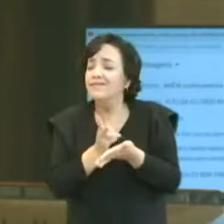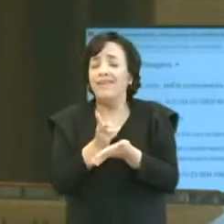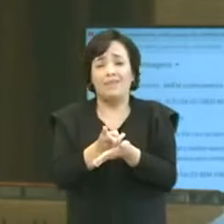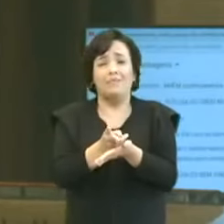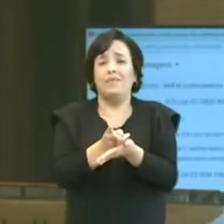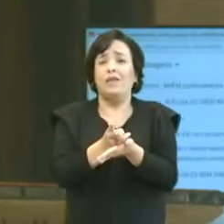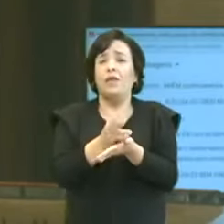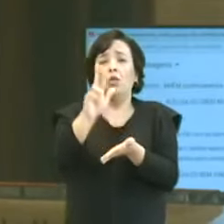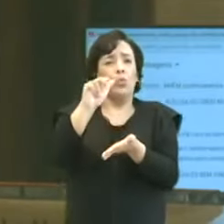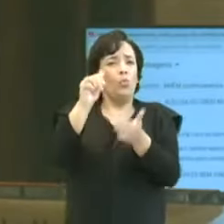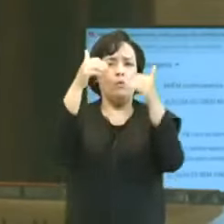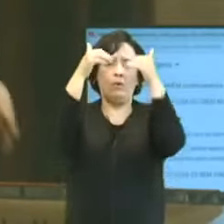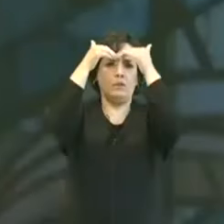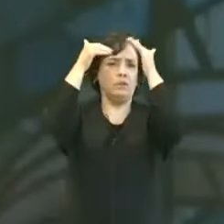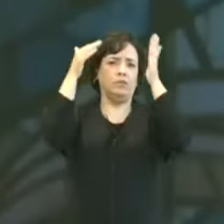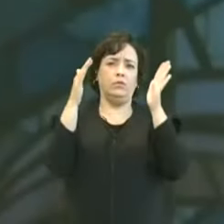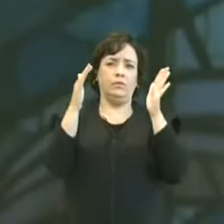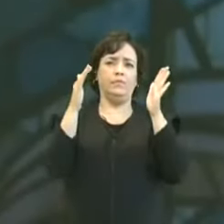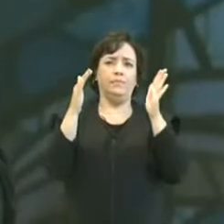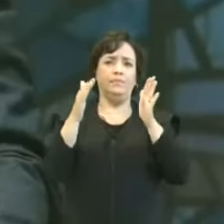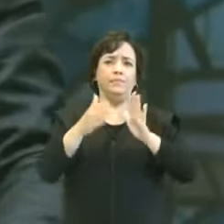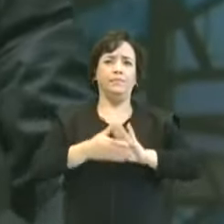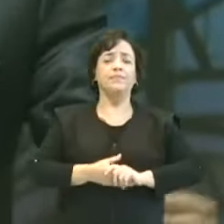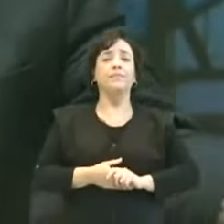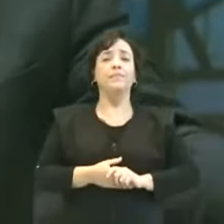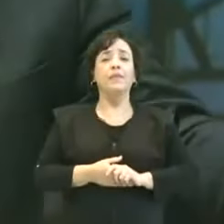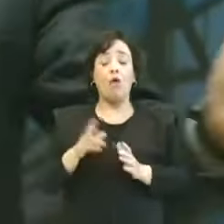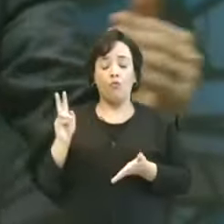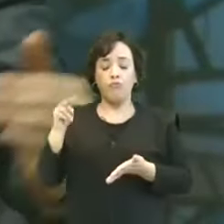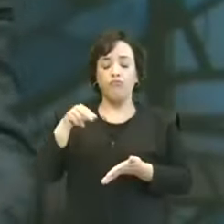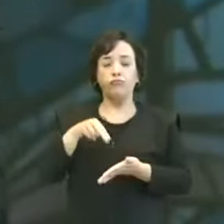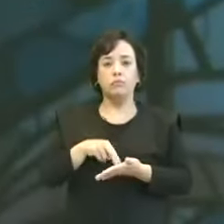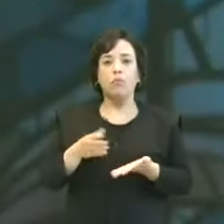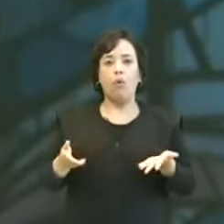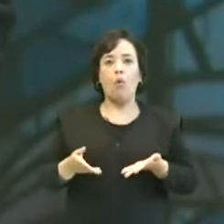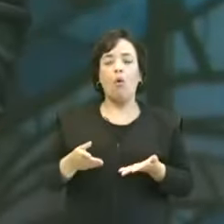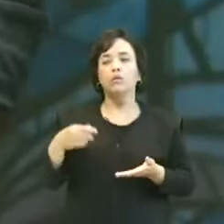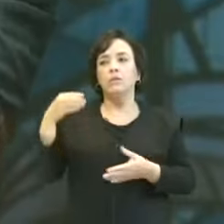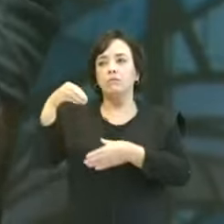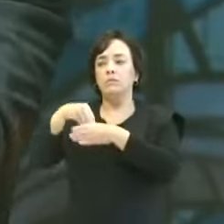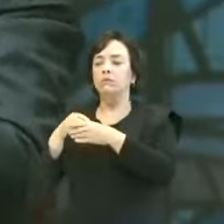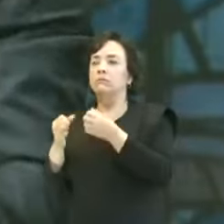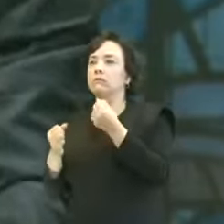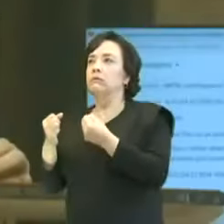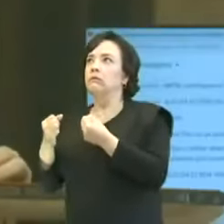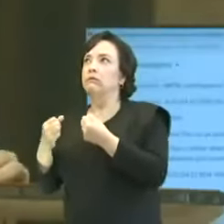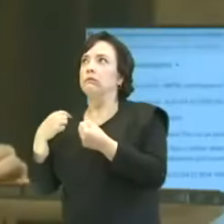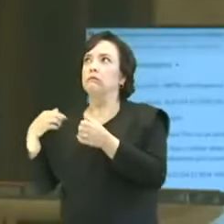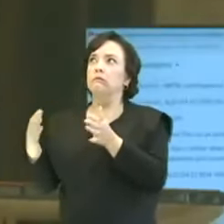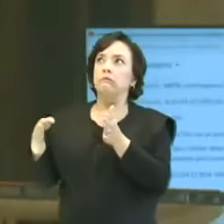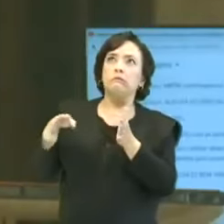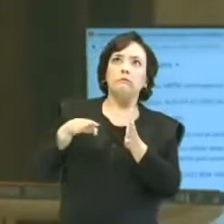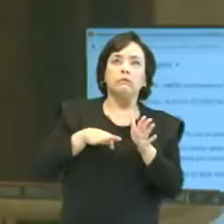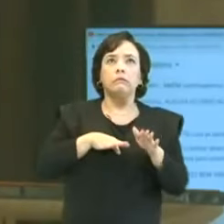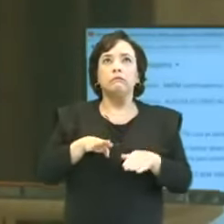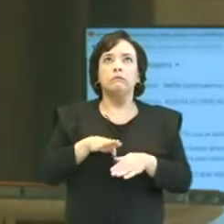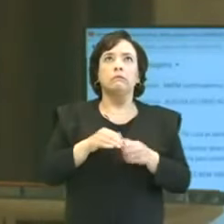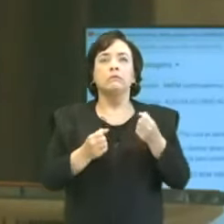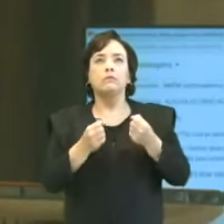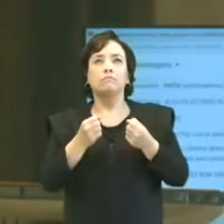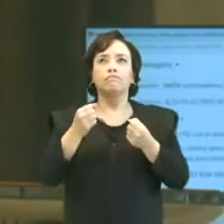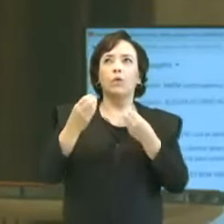constantemente, orar sem cessar. Eu vim para cá orando no carro e eu falei, Deus, como eu quero que a partir de